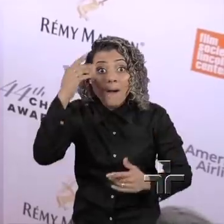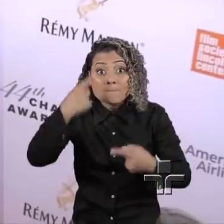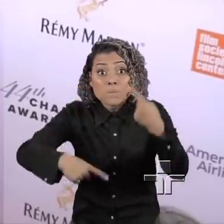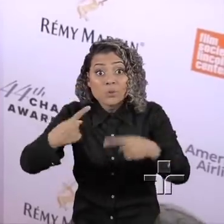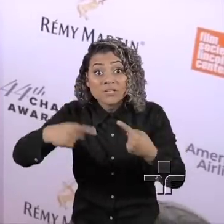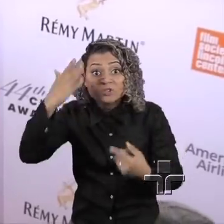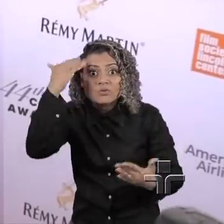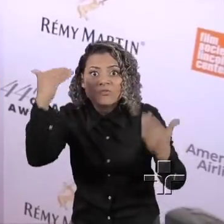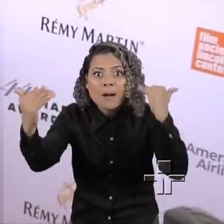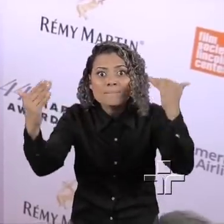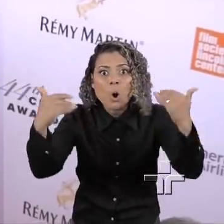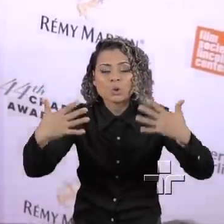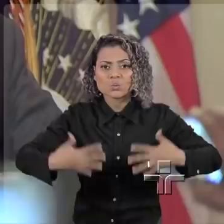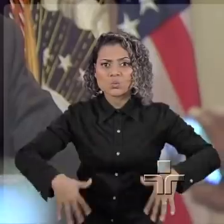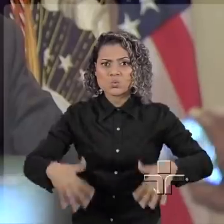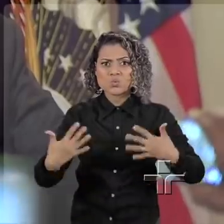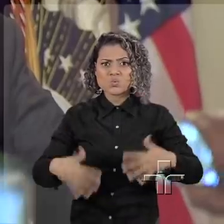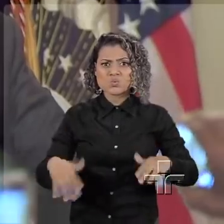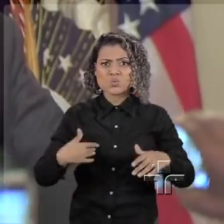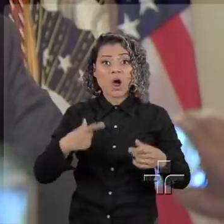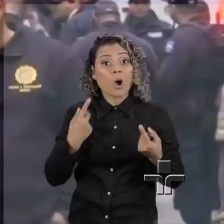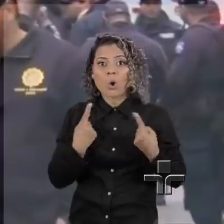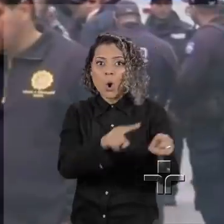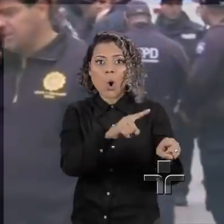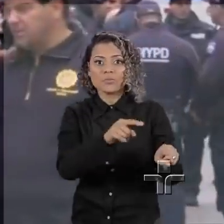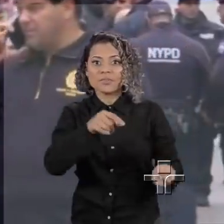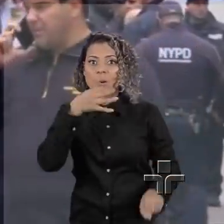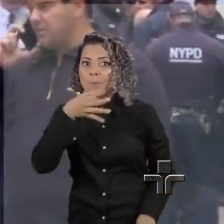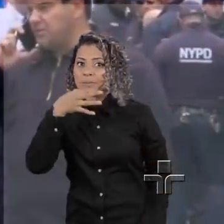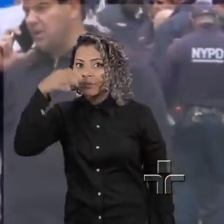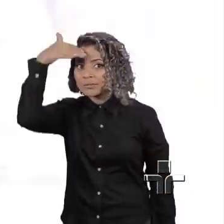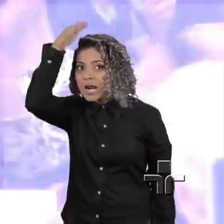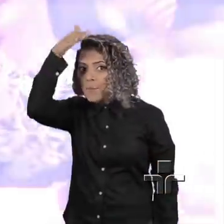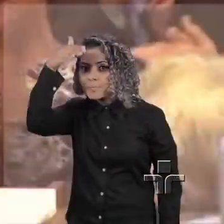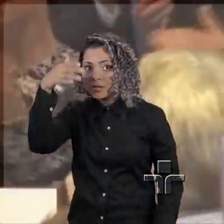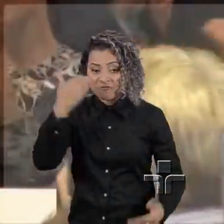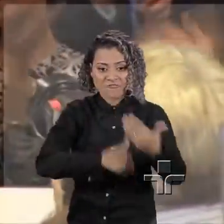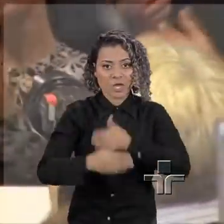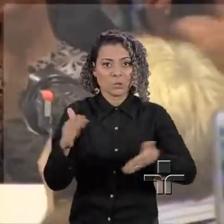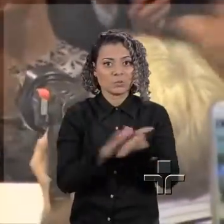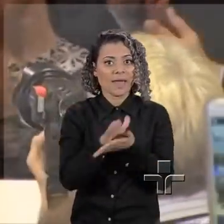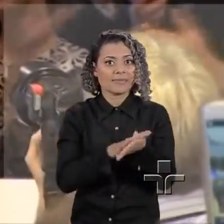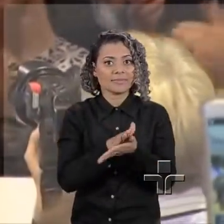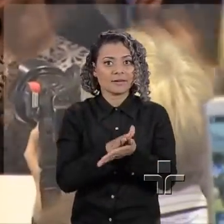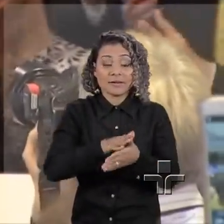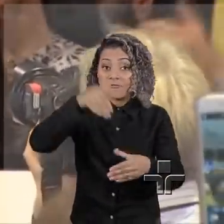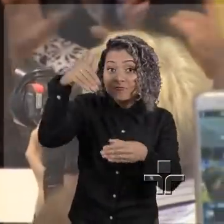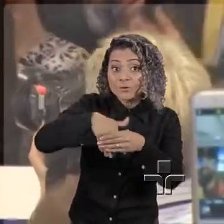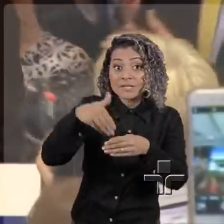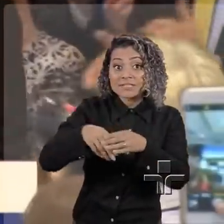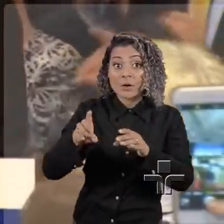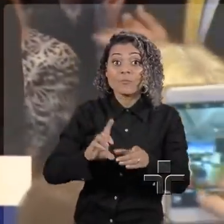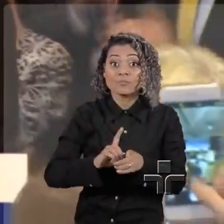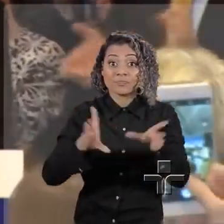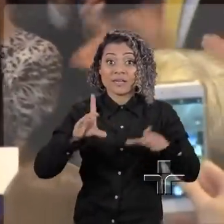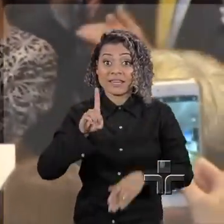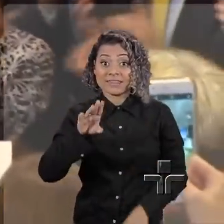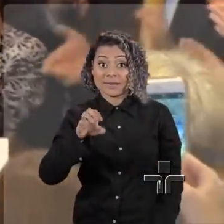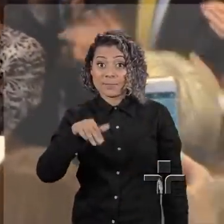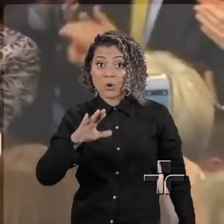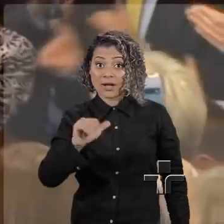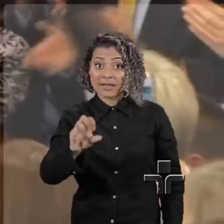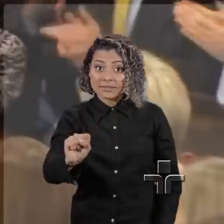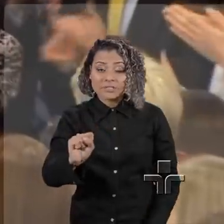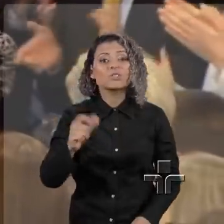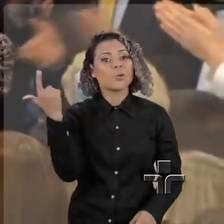políticos e personalidades contrários a Donald Trump. Ninguém ficou ferido. Na votação, os democratas assumiram o controle